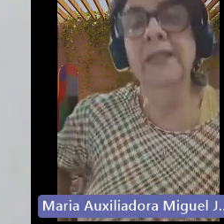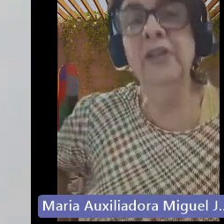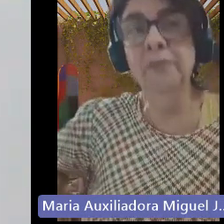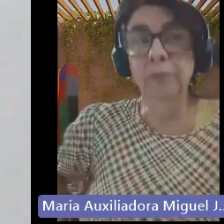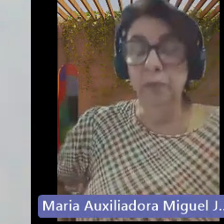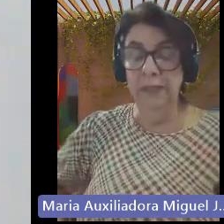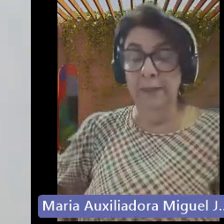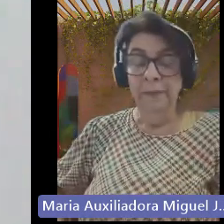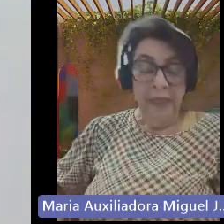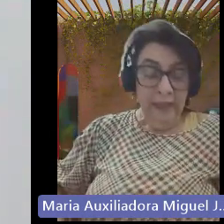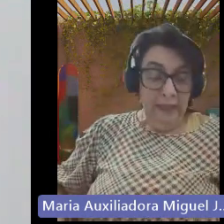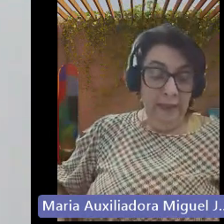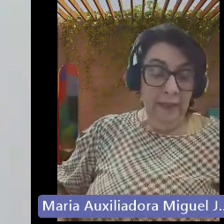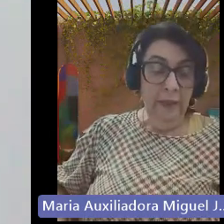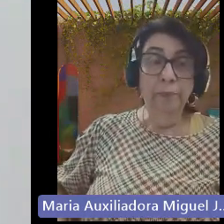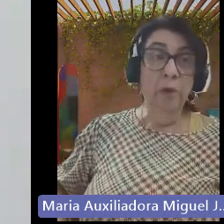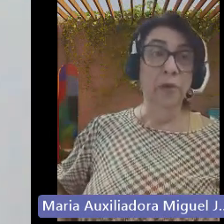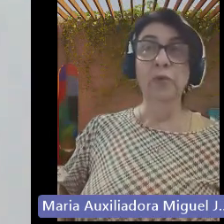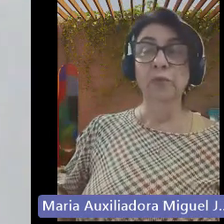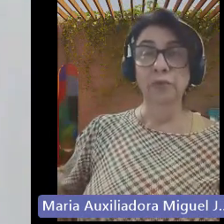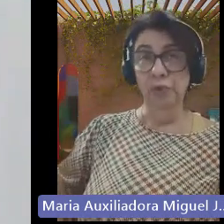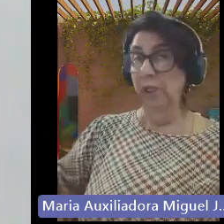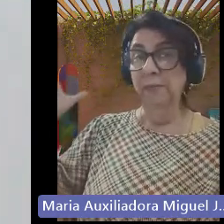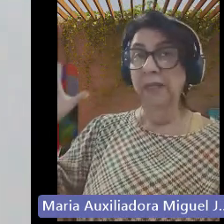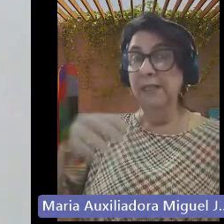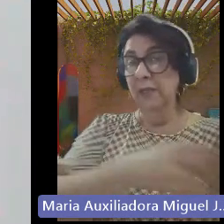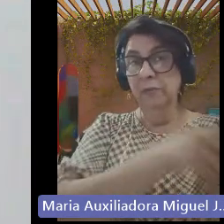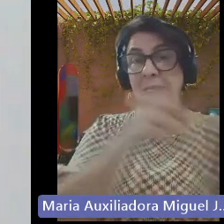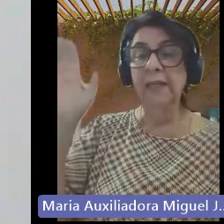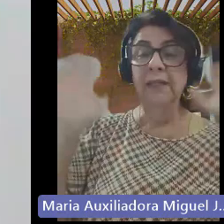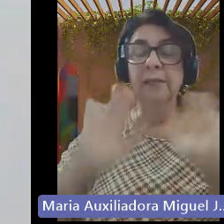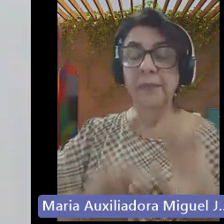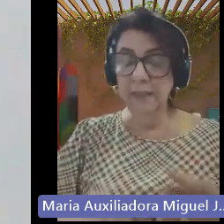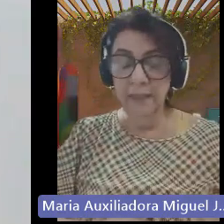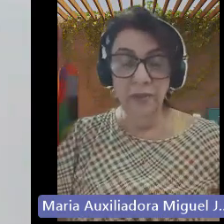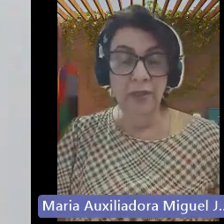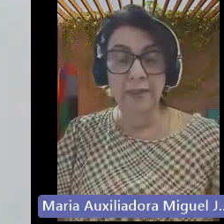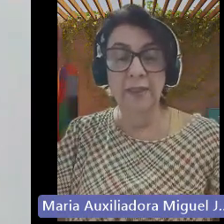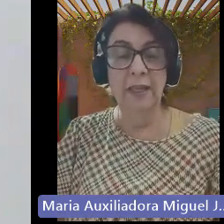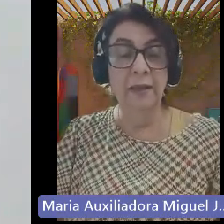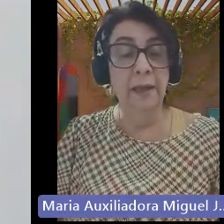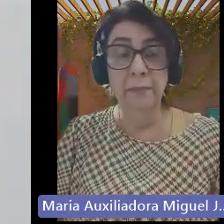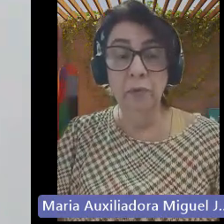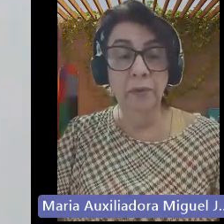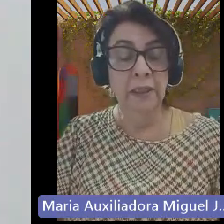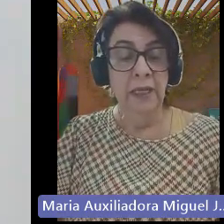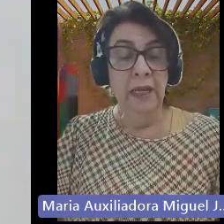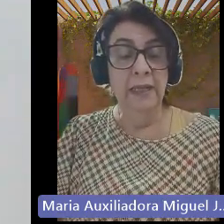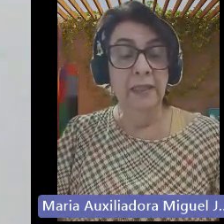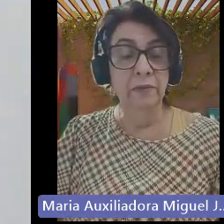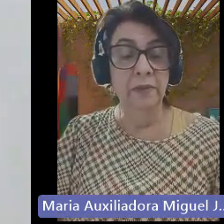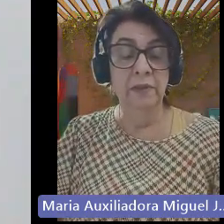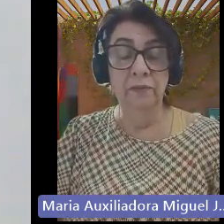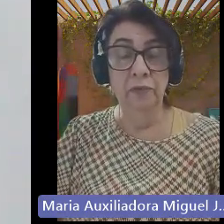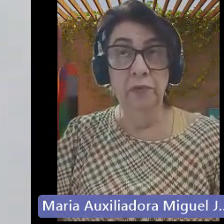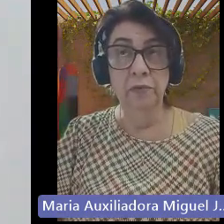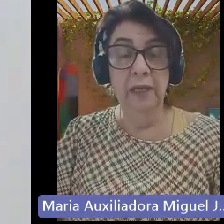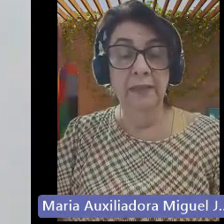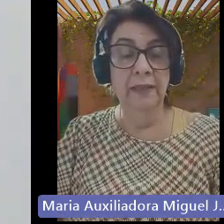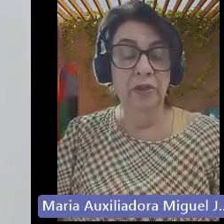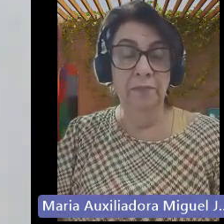da universidade pública. Eu posso um dia amanhecer com uma ideia na cabeça e achar que essa ideia é boa, aí